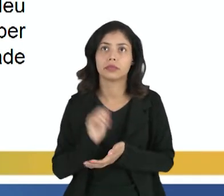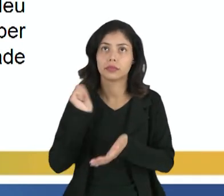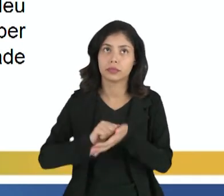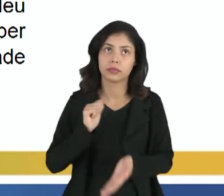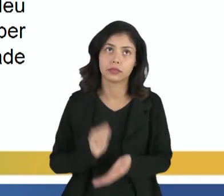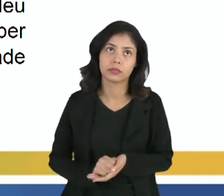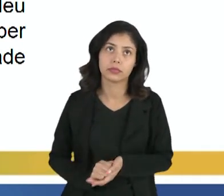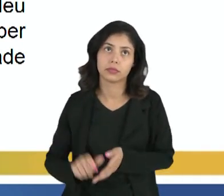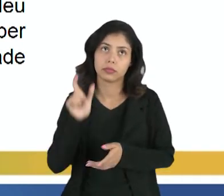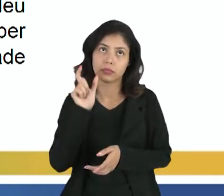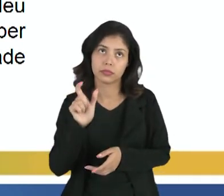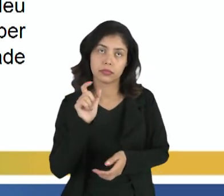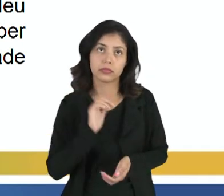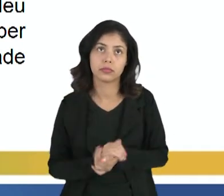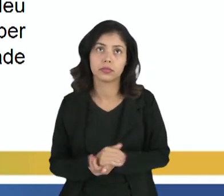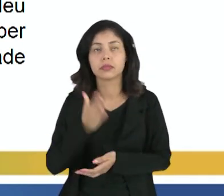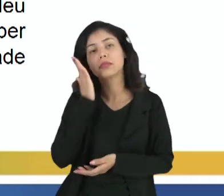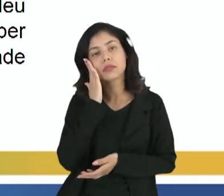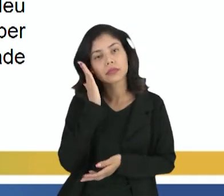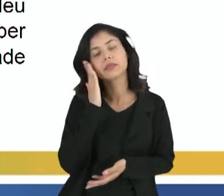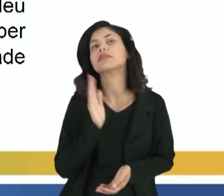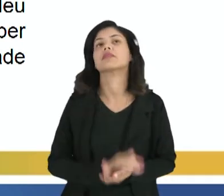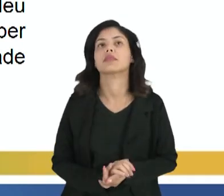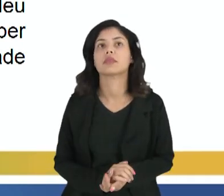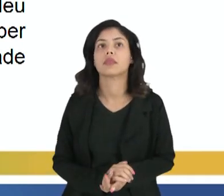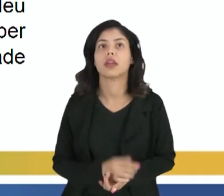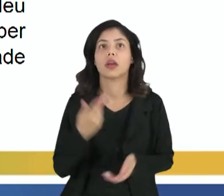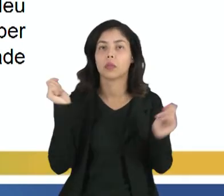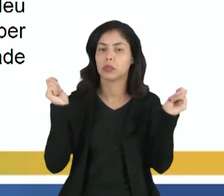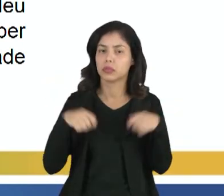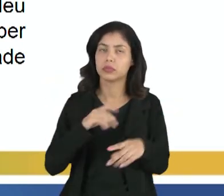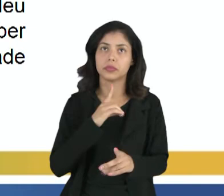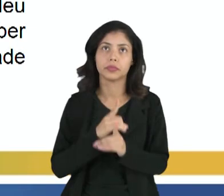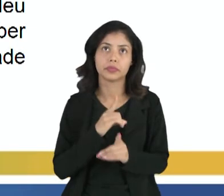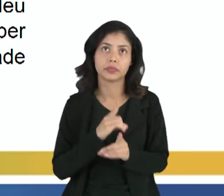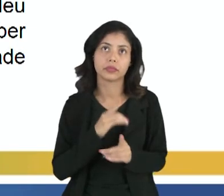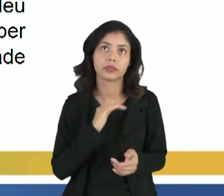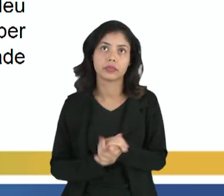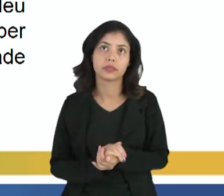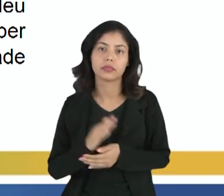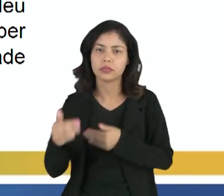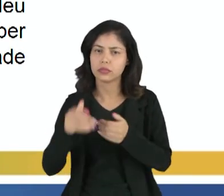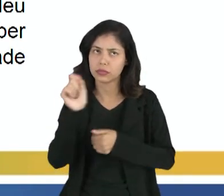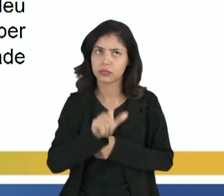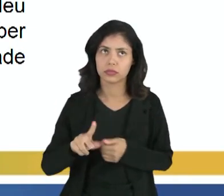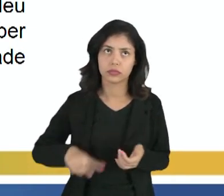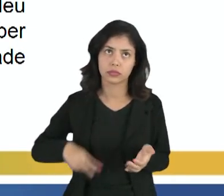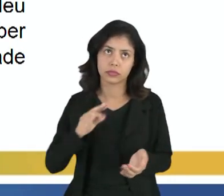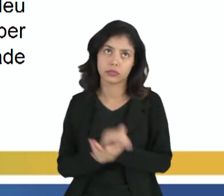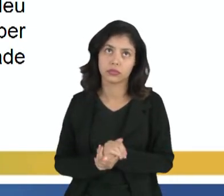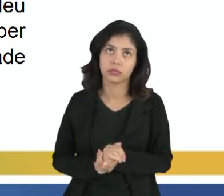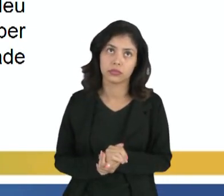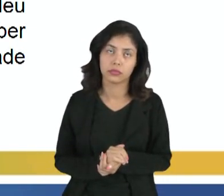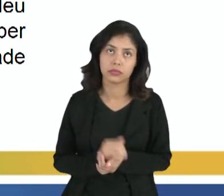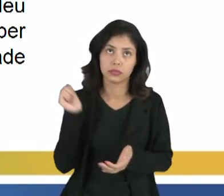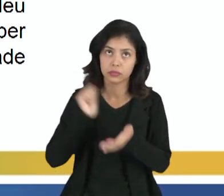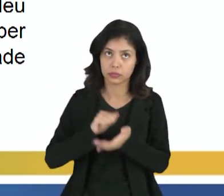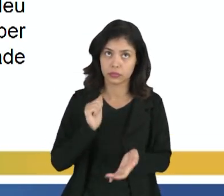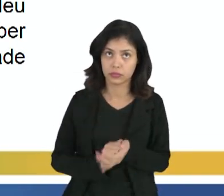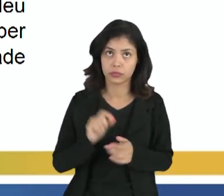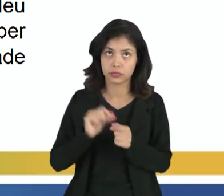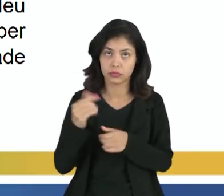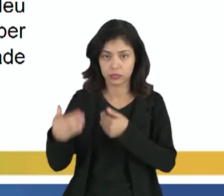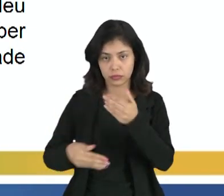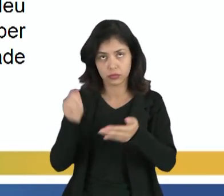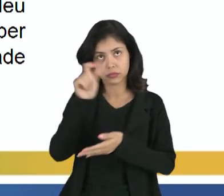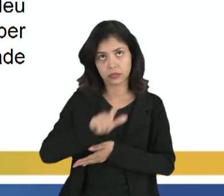você escreva com suas palavras o seu entendimento e suas possíveis descobertas por meio dessa leitura. Das suas anotações